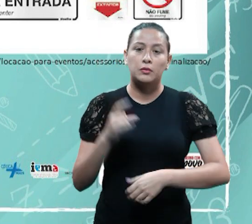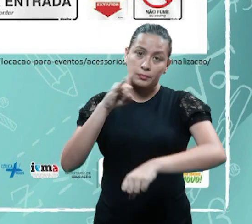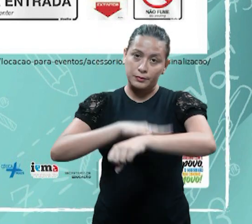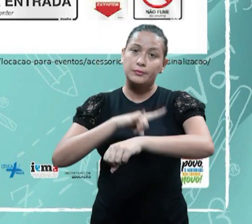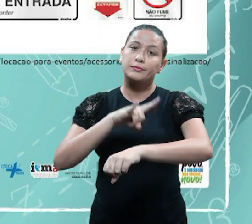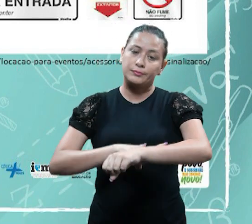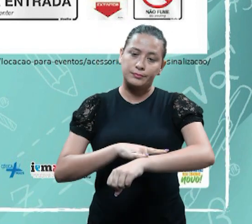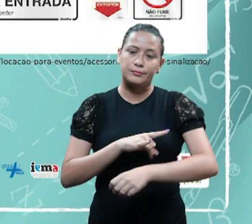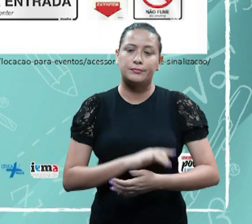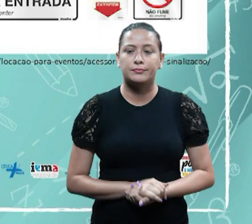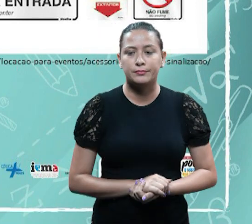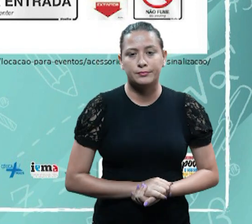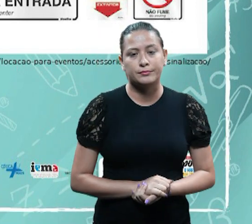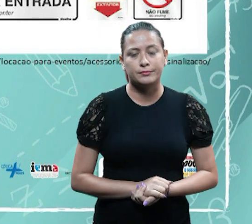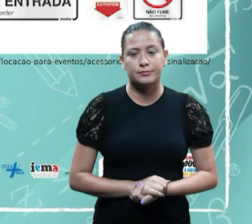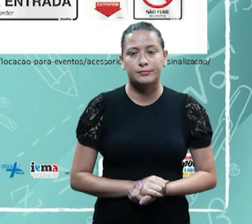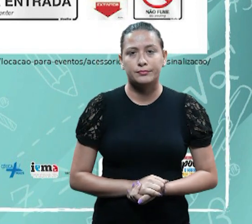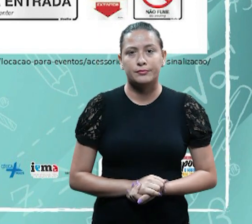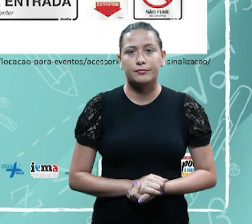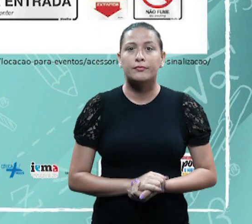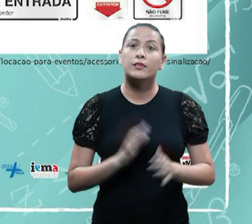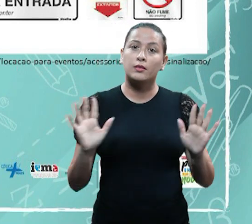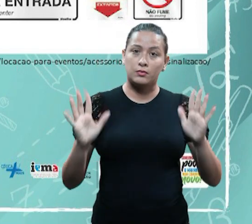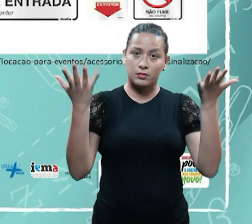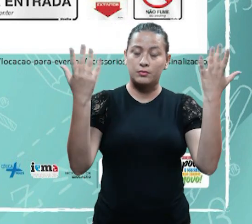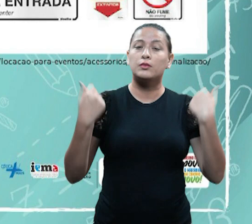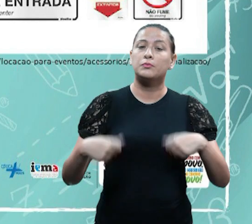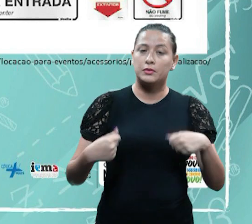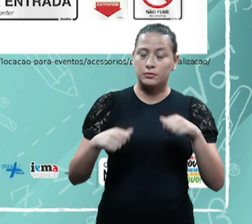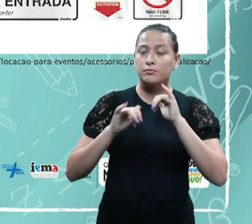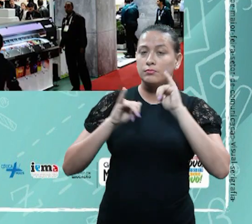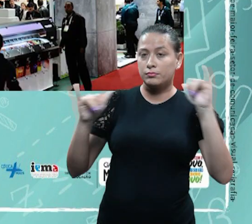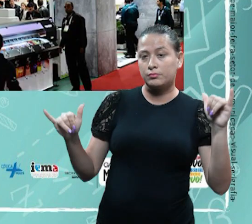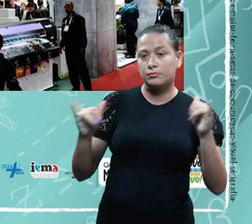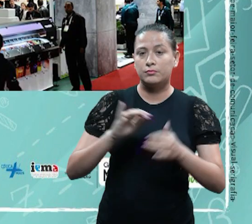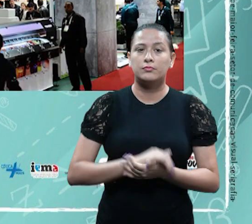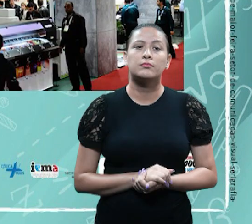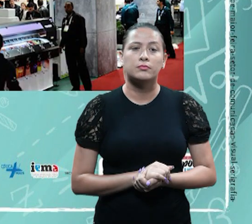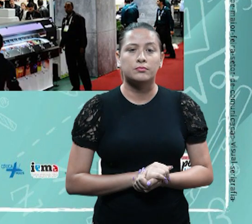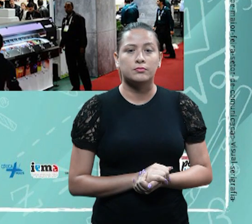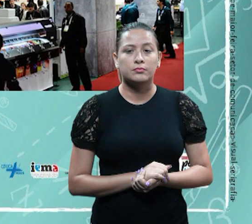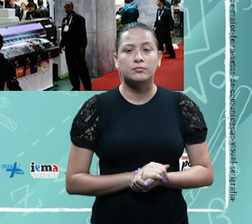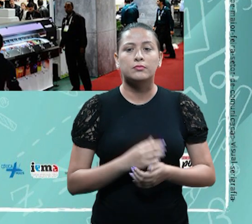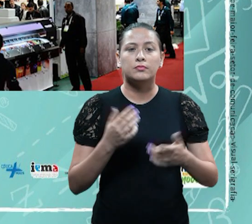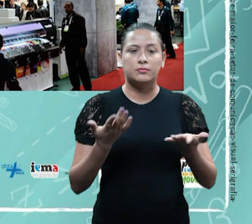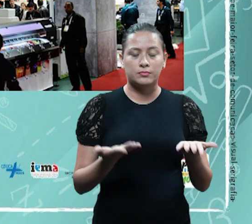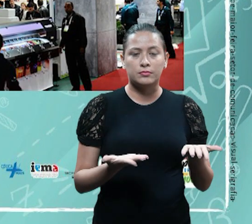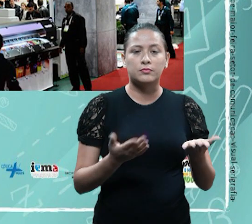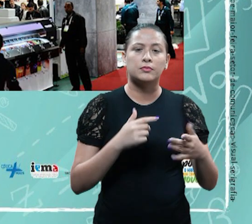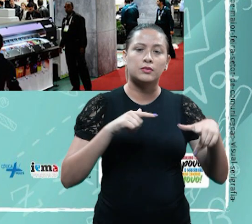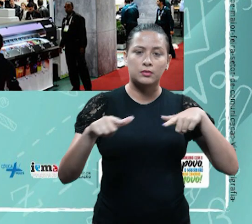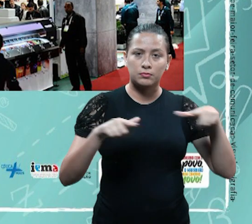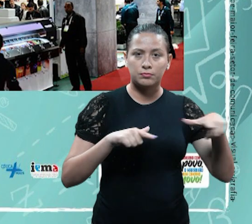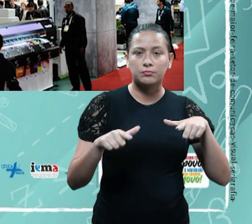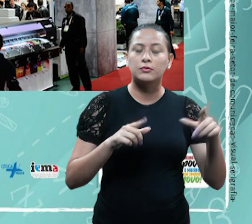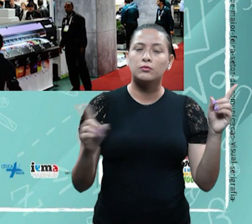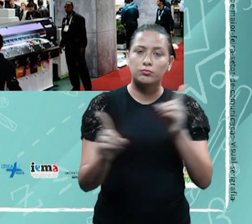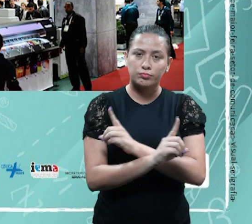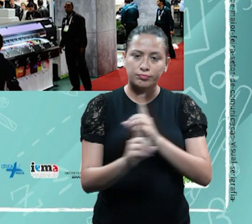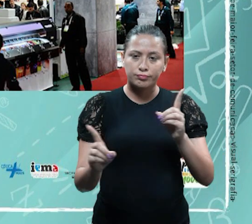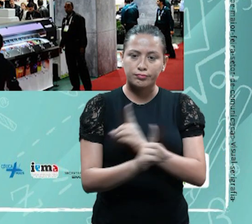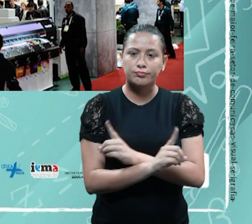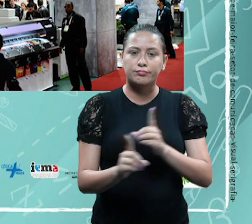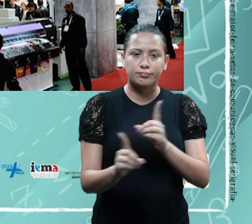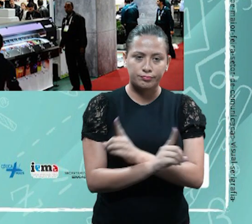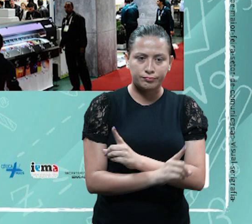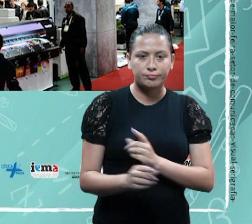outros, banheiro. Então, todo evento precisa de uma sinalização. E o serviço de transitório, né, que são os